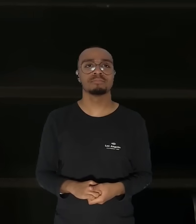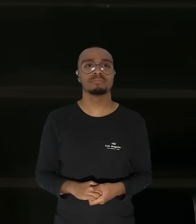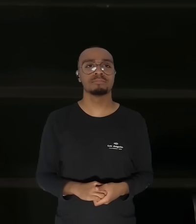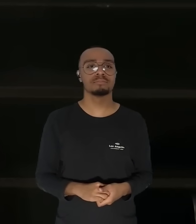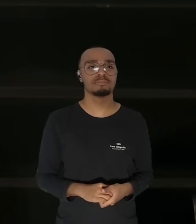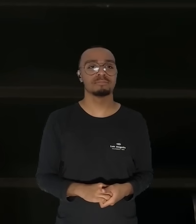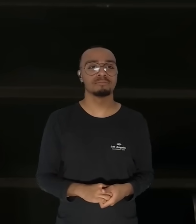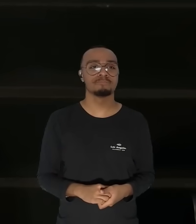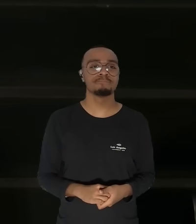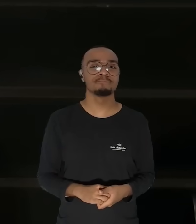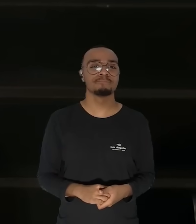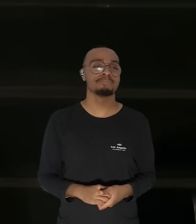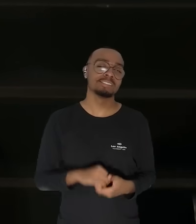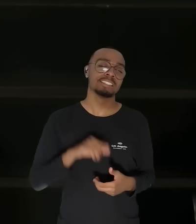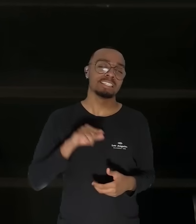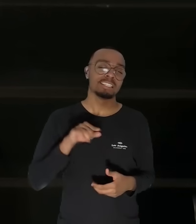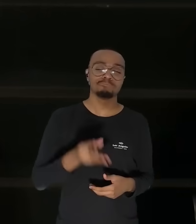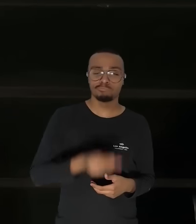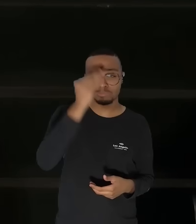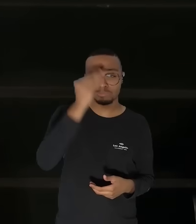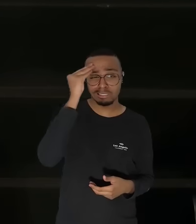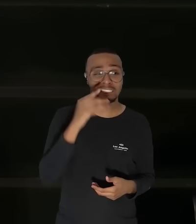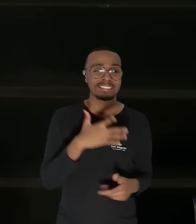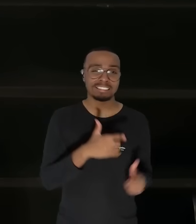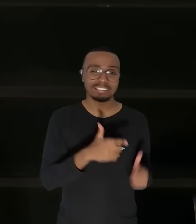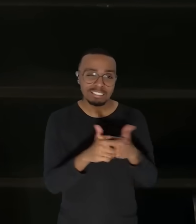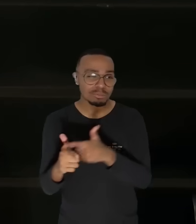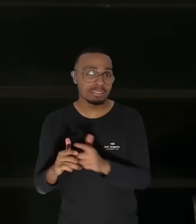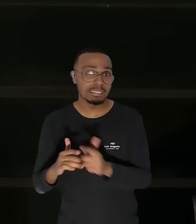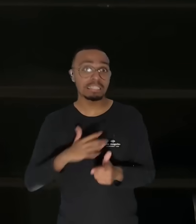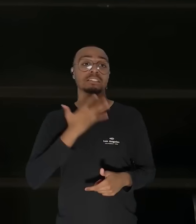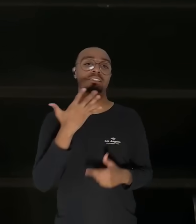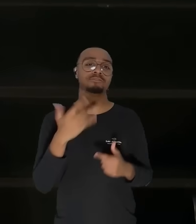surpreendentes também. Um lugar doméstico,